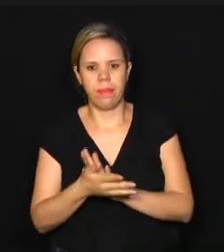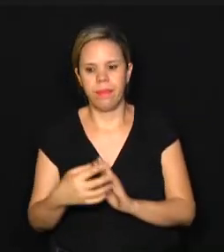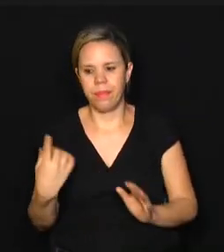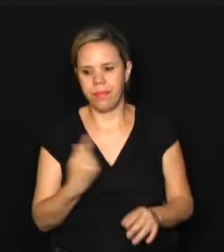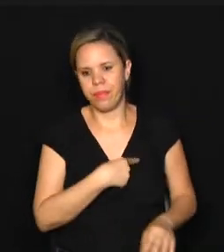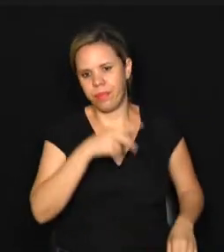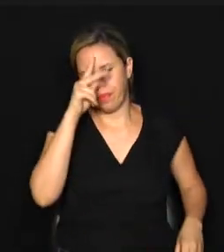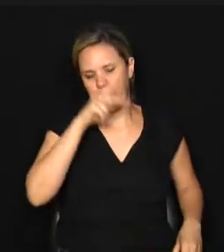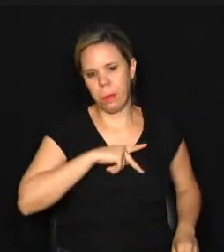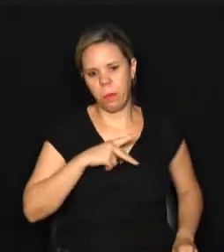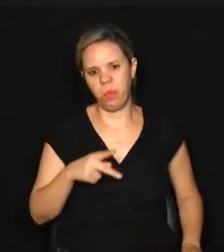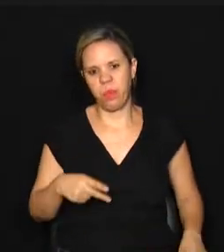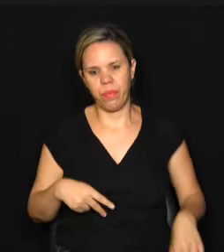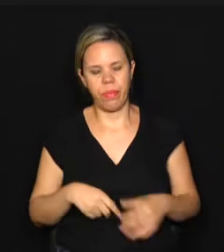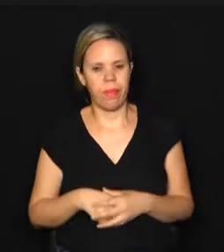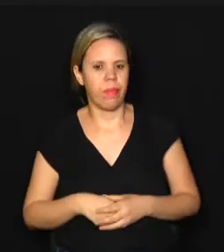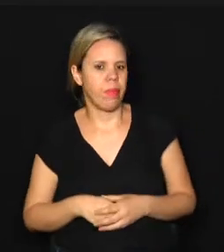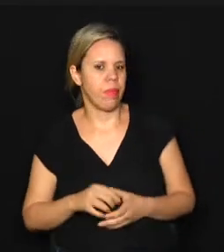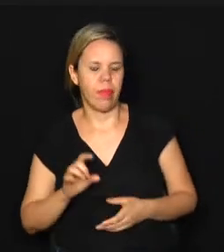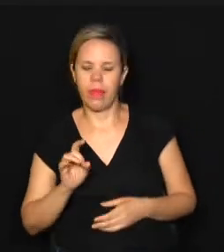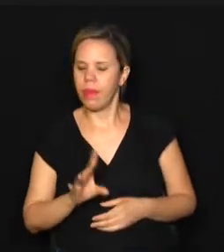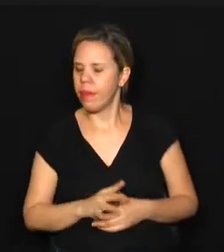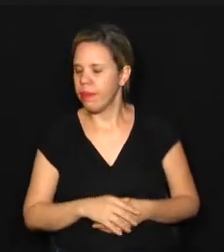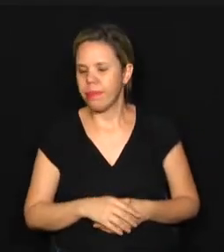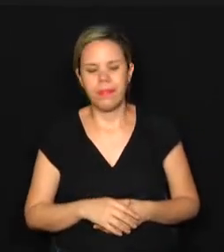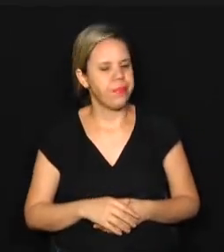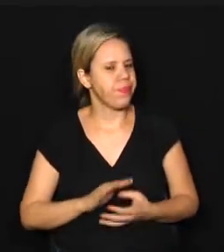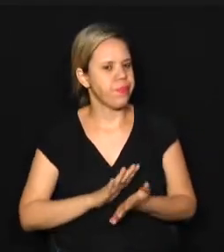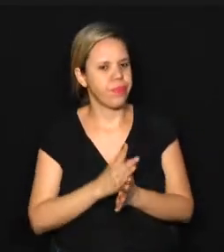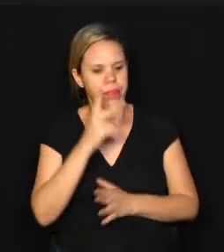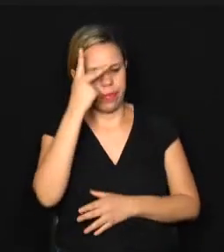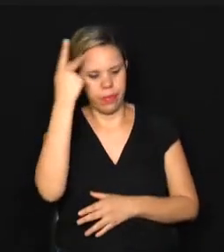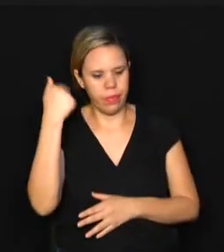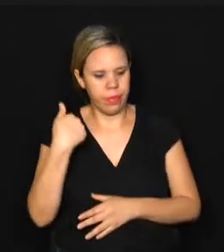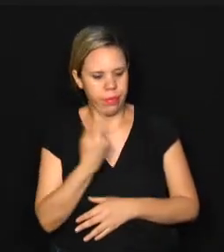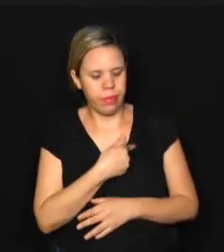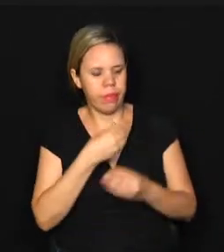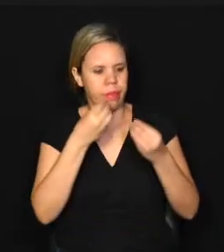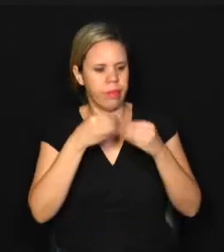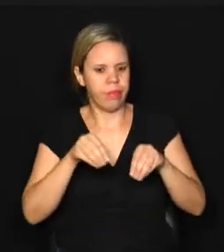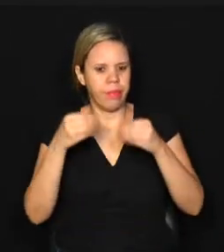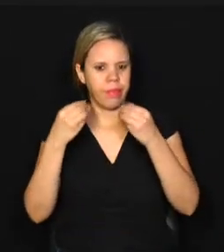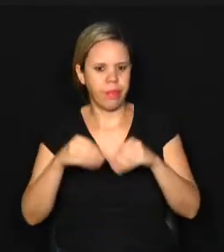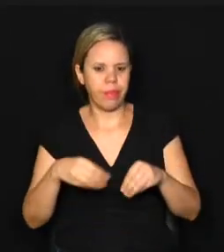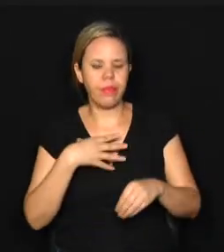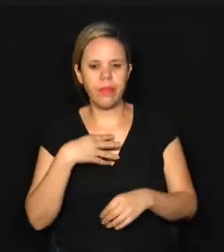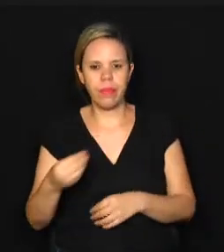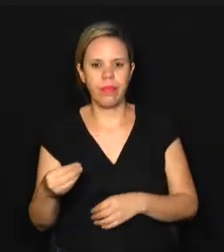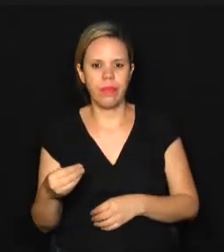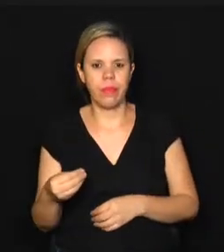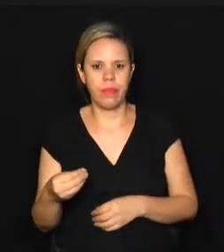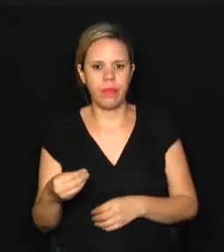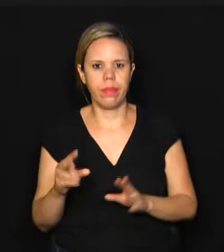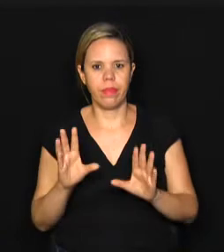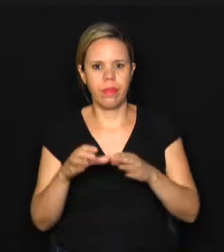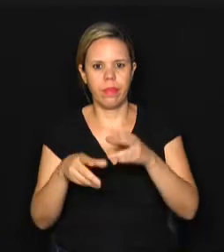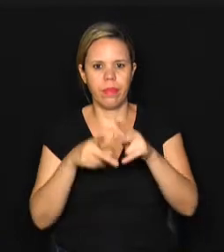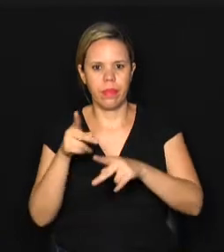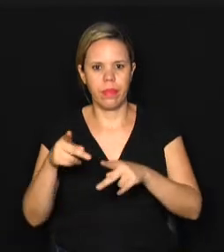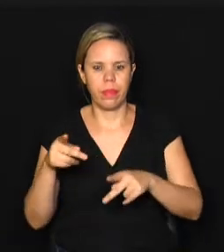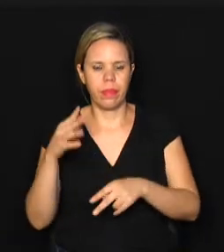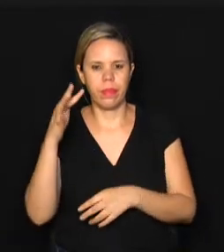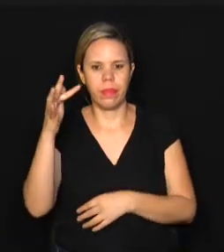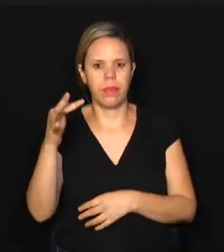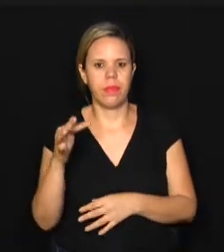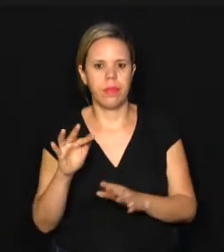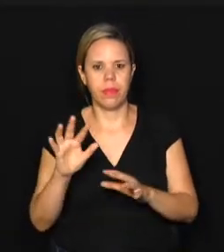também. E não apenas destruindo a gente está afetando os nossos filhos, a nossa comunidade, a fauna,